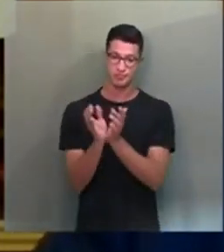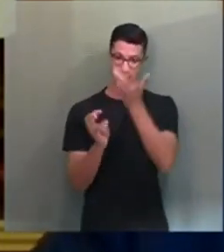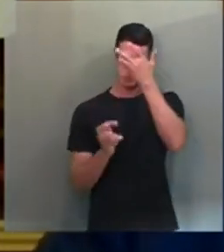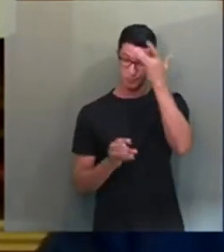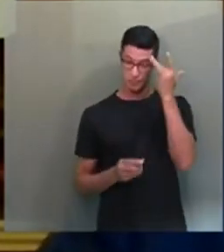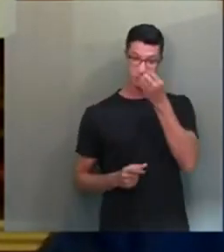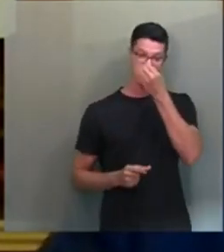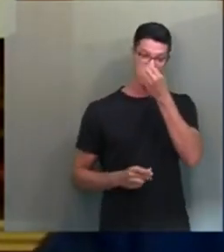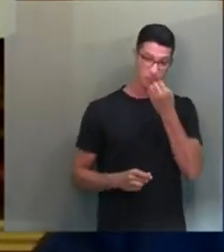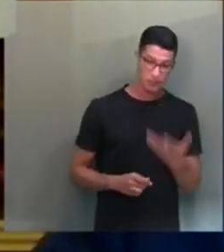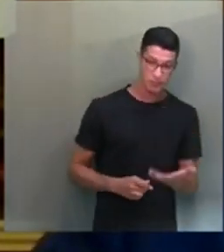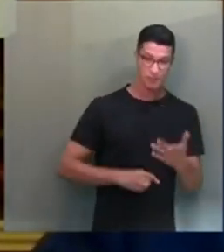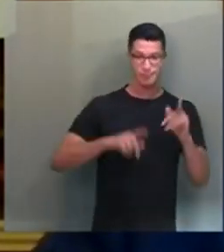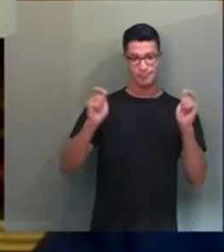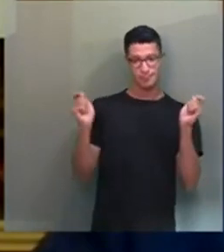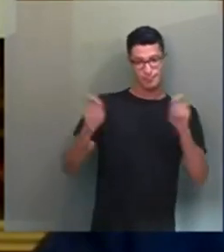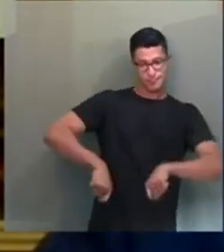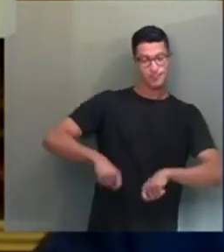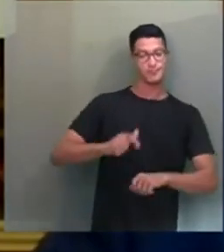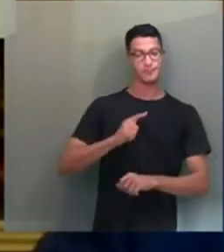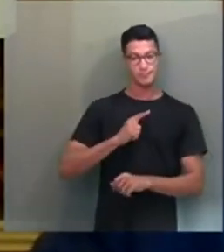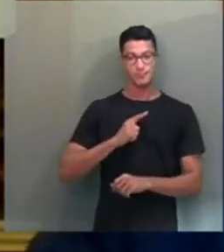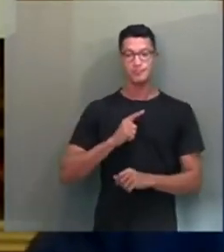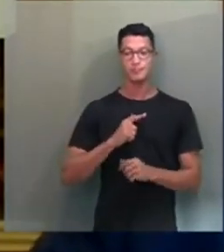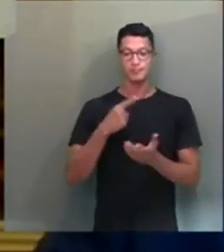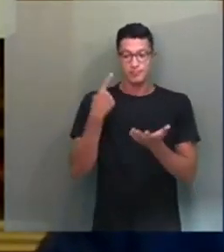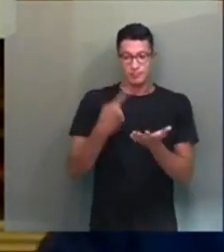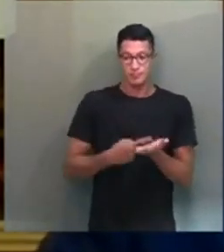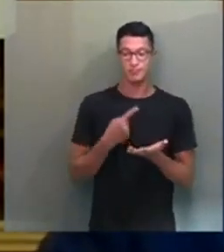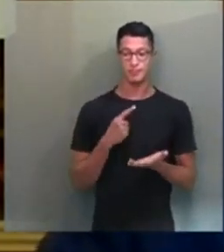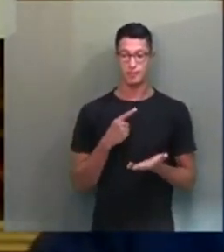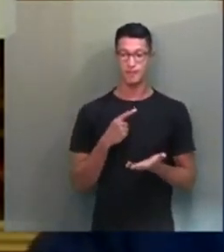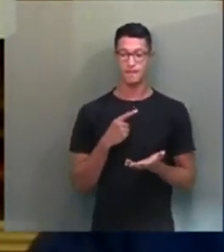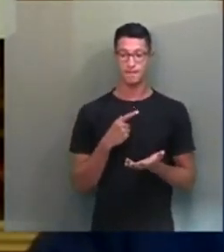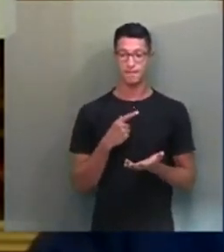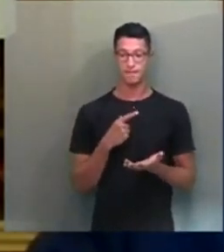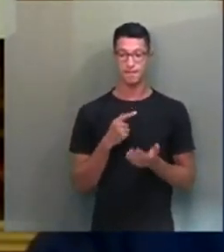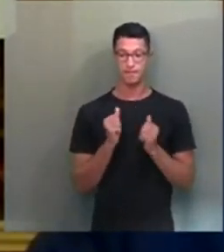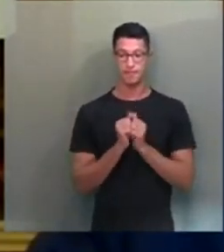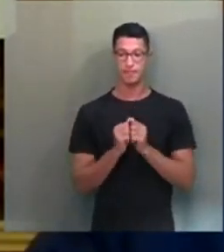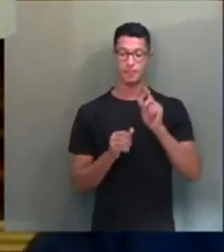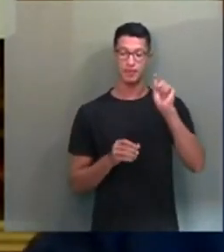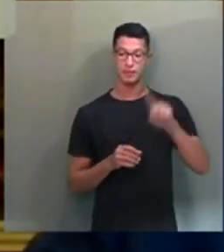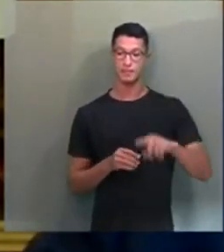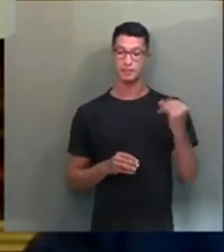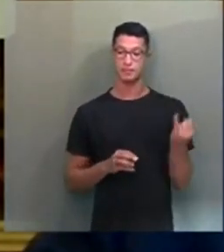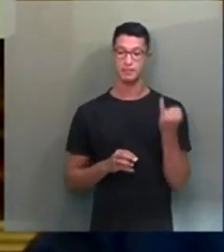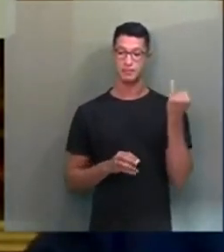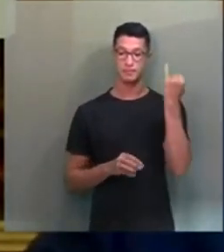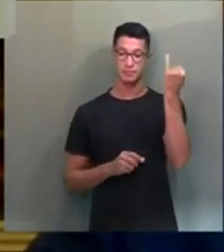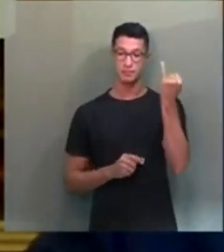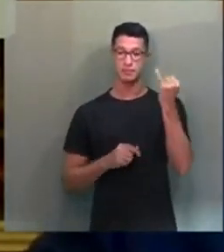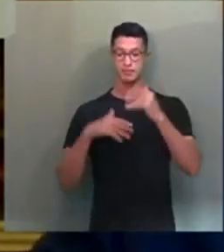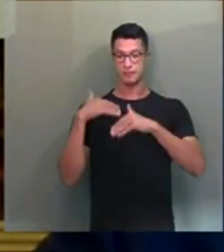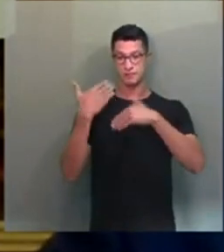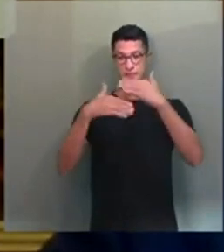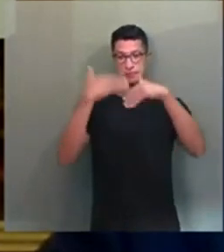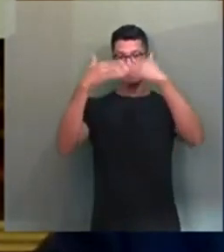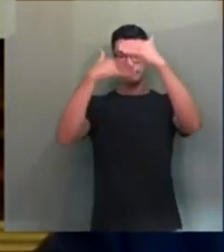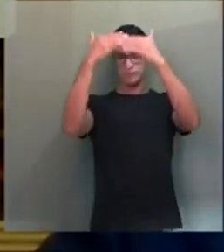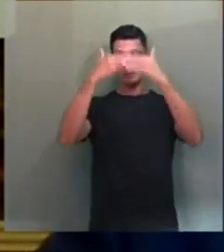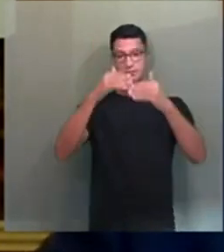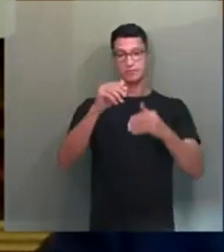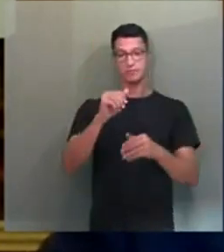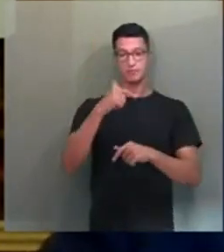pessoas boas, competentes, comprometidas com aquilo que é importante para o desenvolvimento